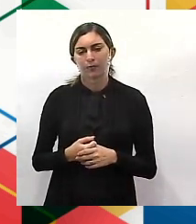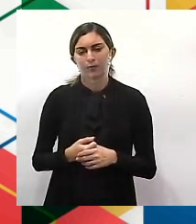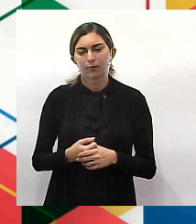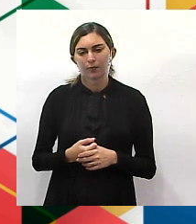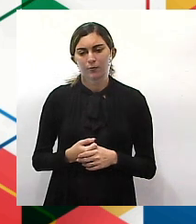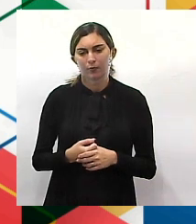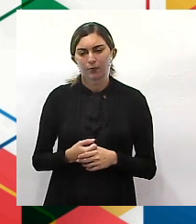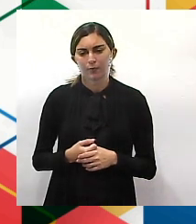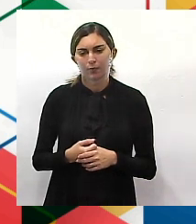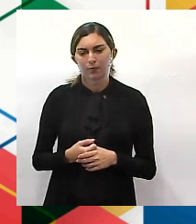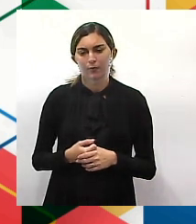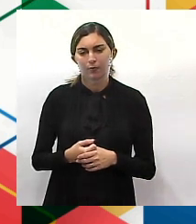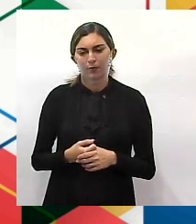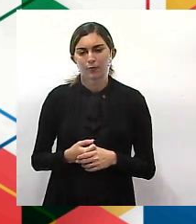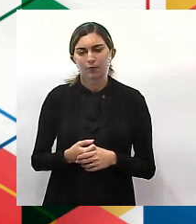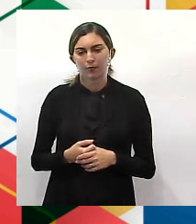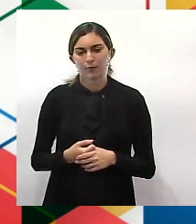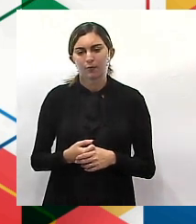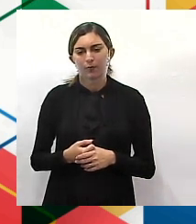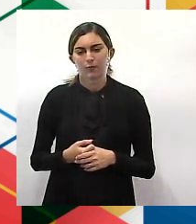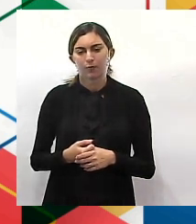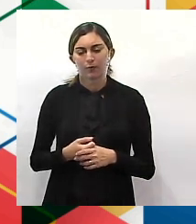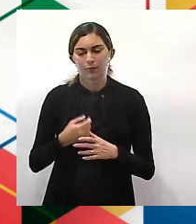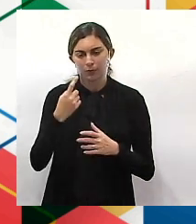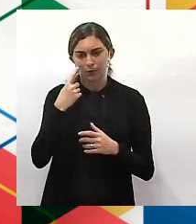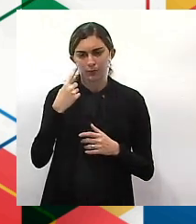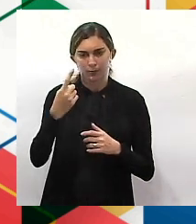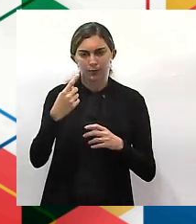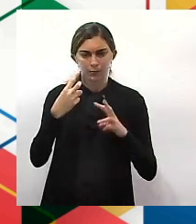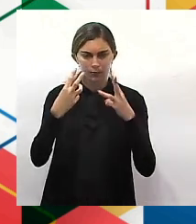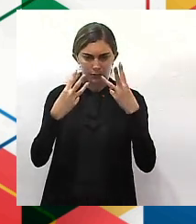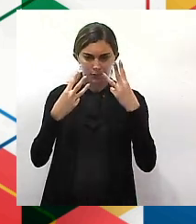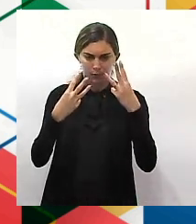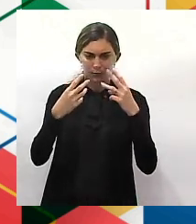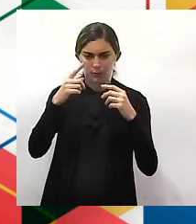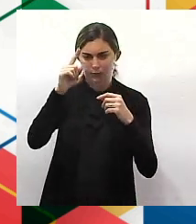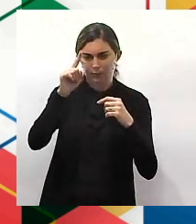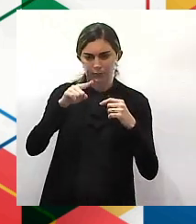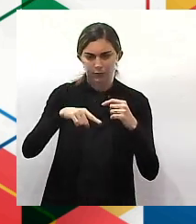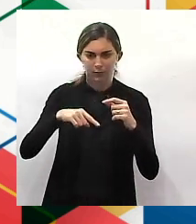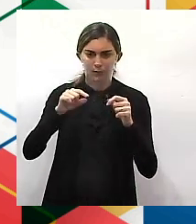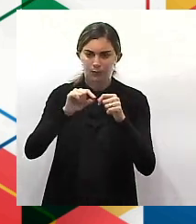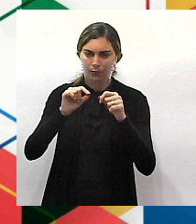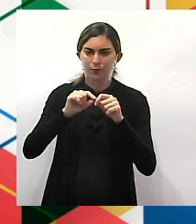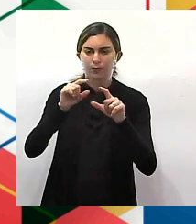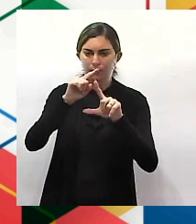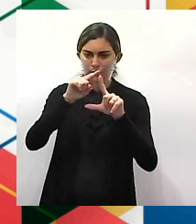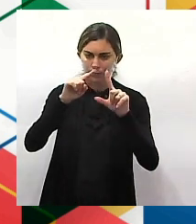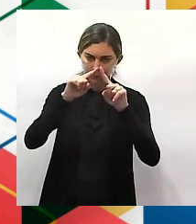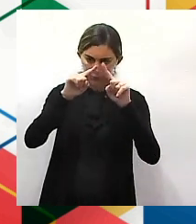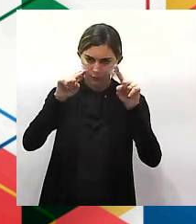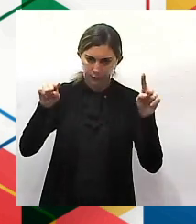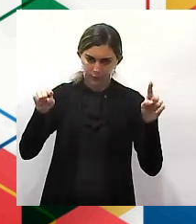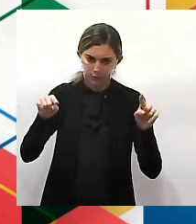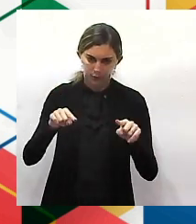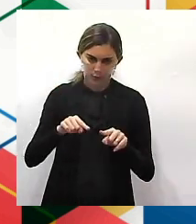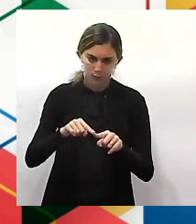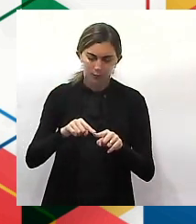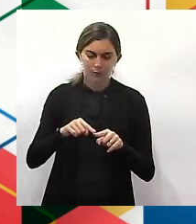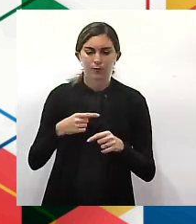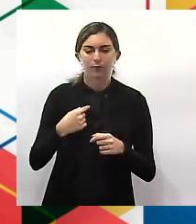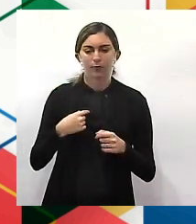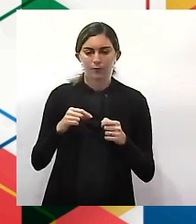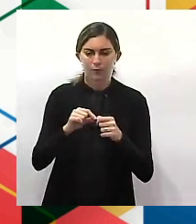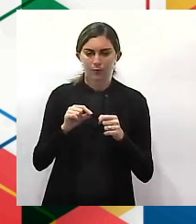aqui, ó? Formado por esses 3 pontos. E aí eu fecho